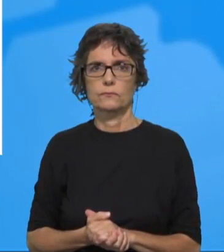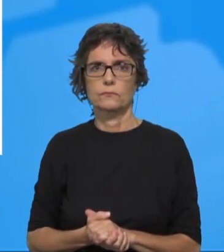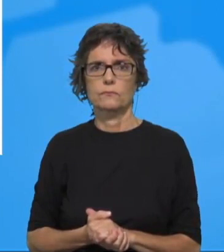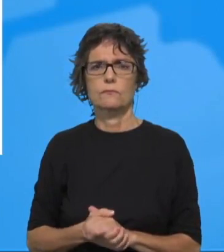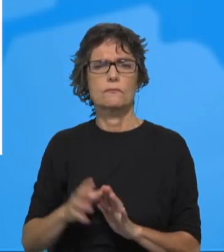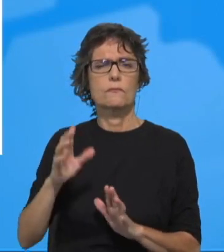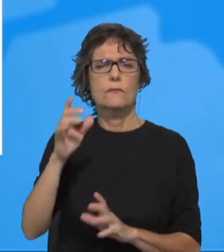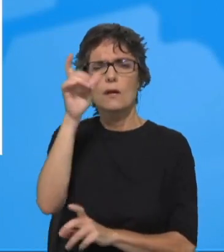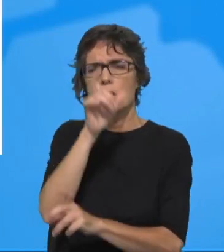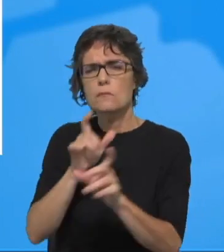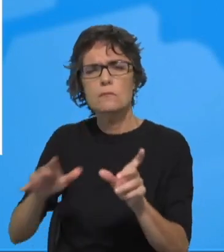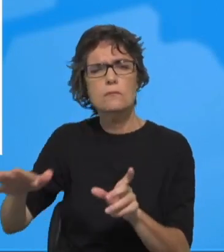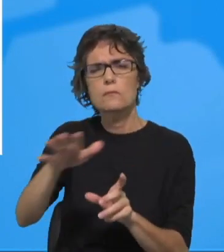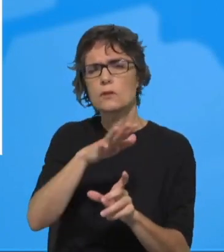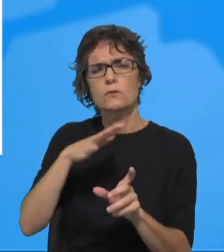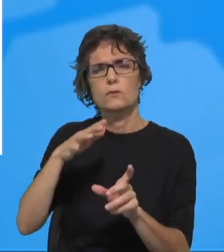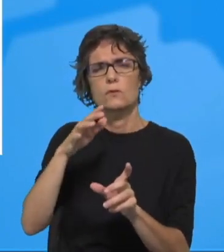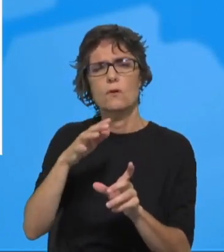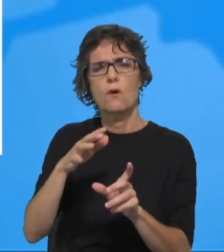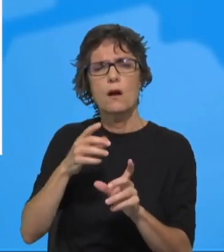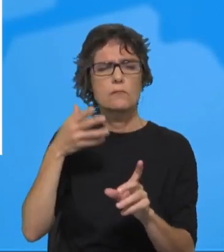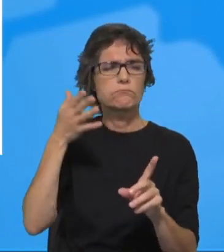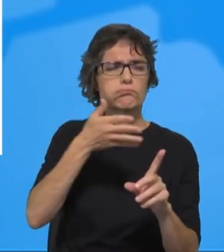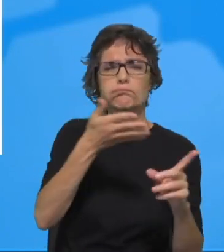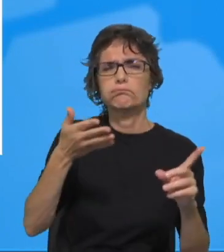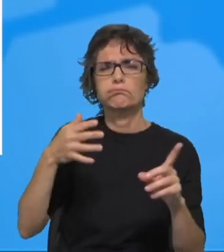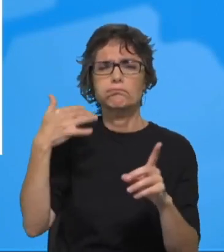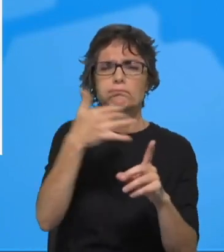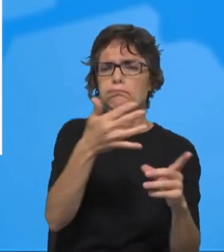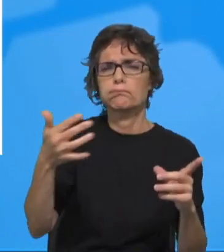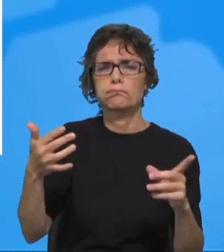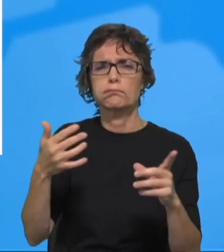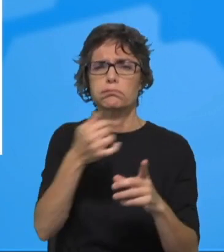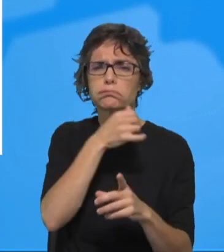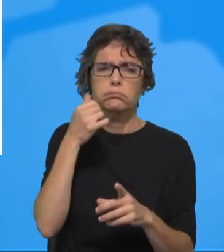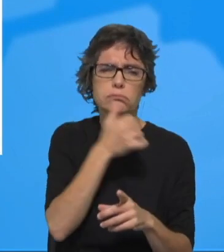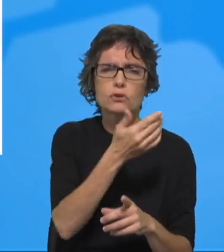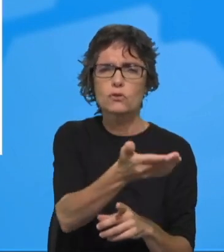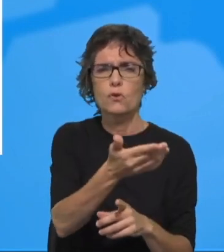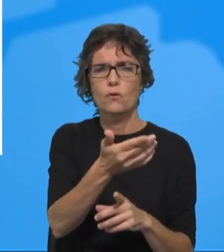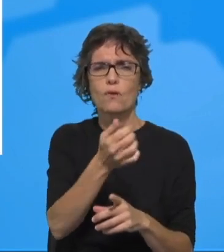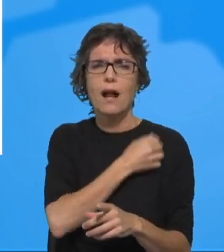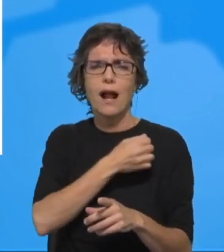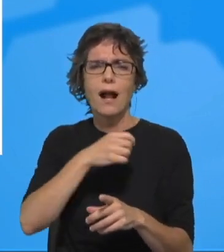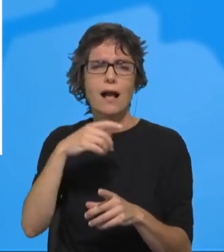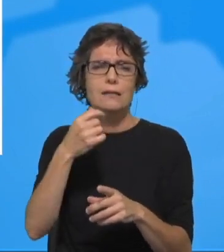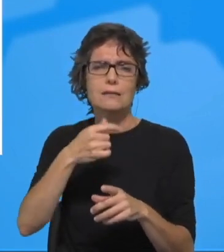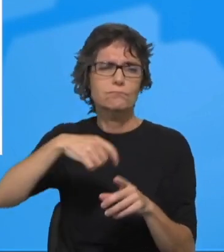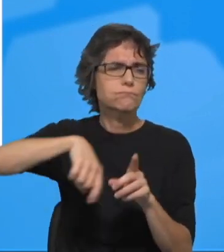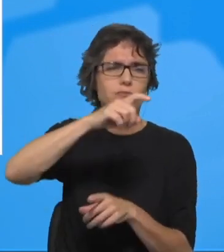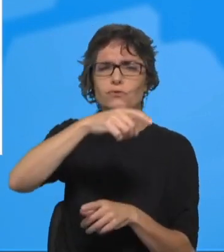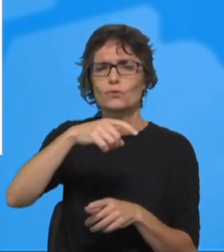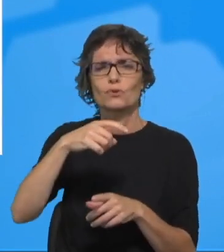¿Cuántas personas son perseguidas por motivo de su fe, obligadas a abandonar sus casas, sus lugares de culto,